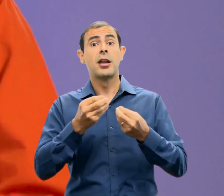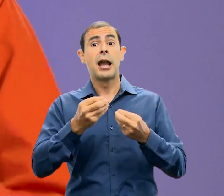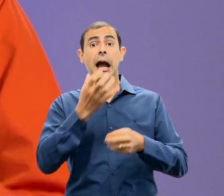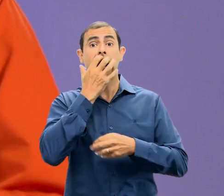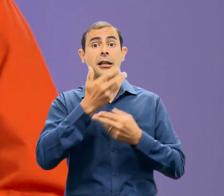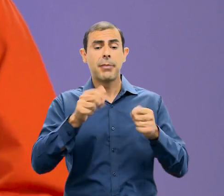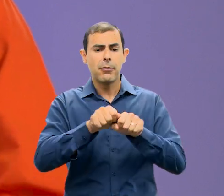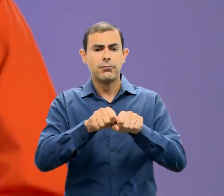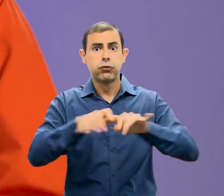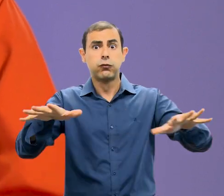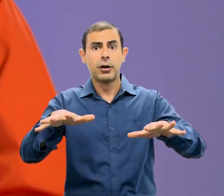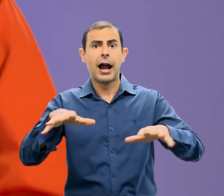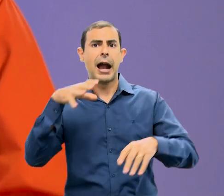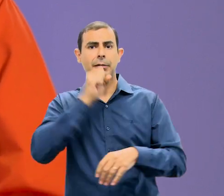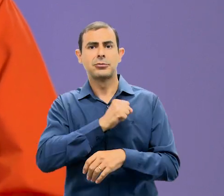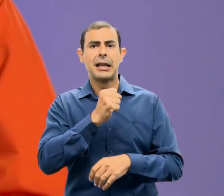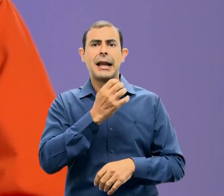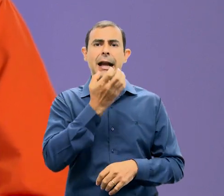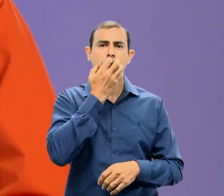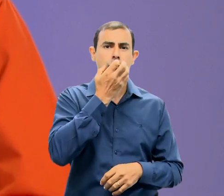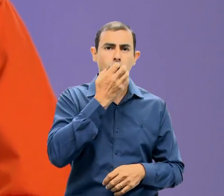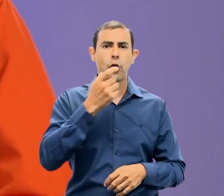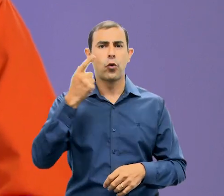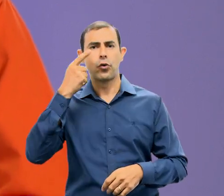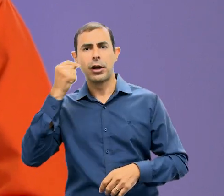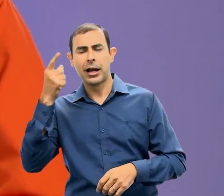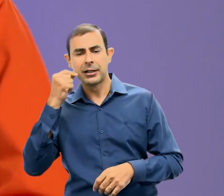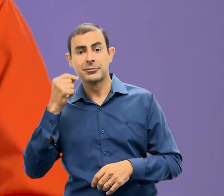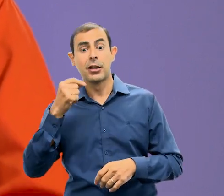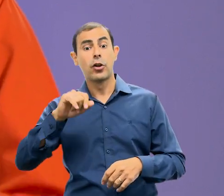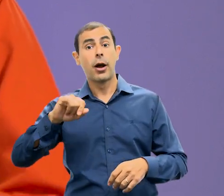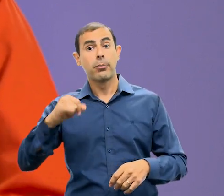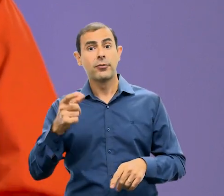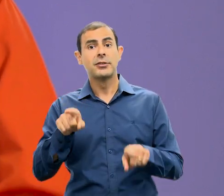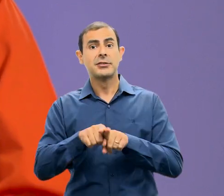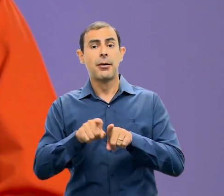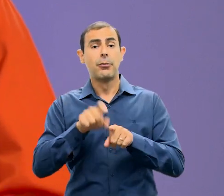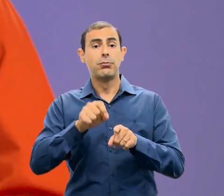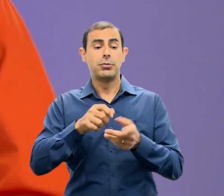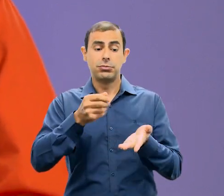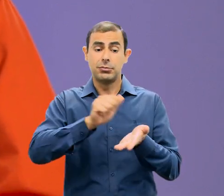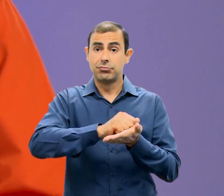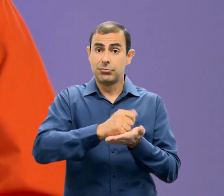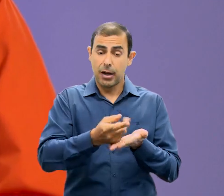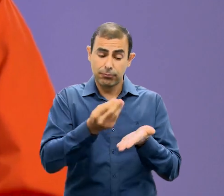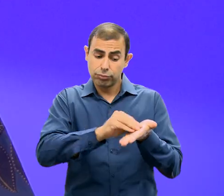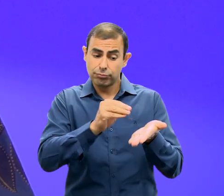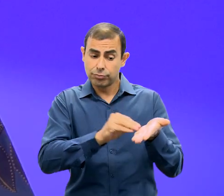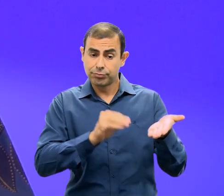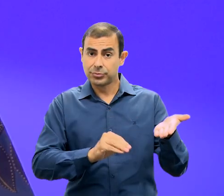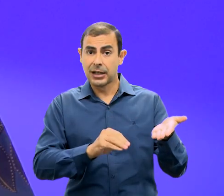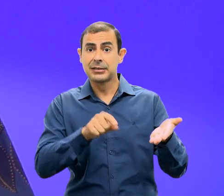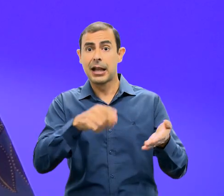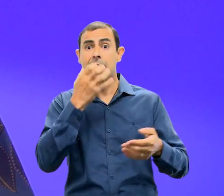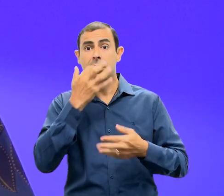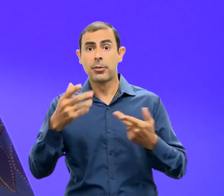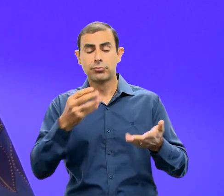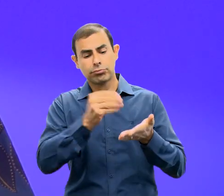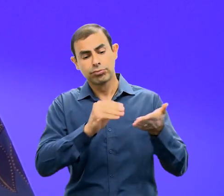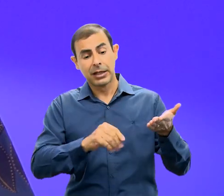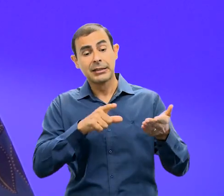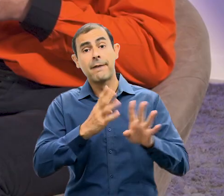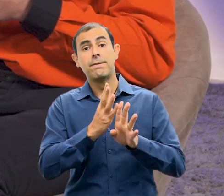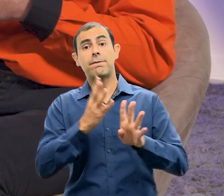pragas. Então, quando a gente faz esse gabinete também, a gente faz o cadastramento desses animais e esses animais eles são incluídos numa fila de